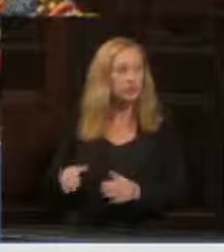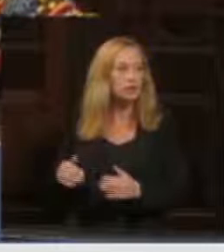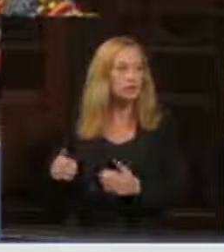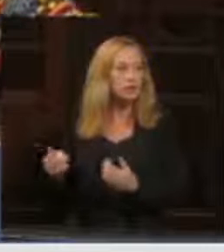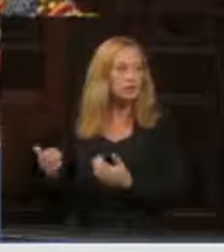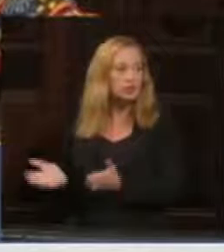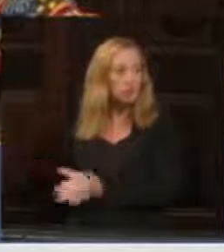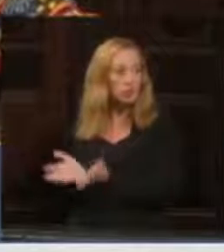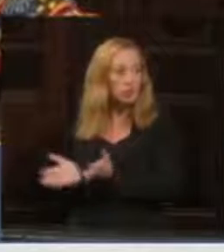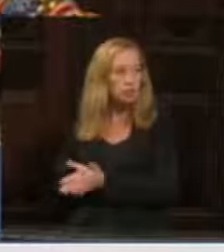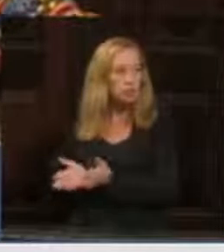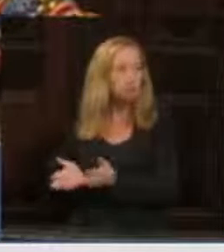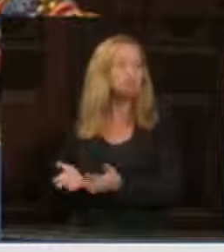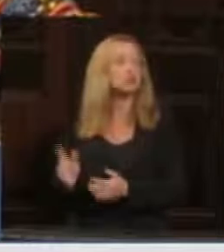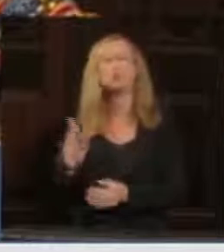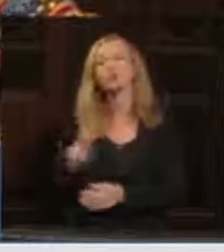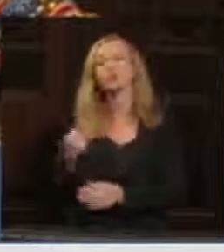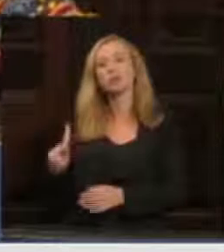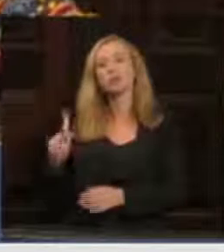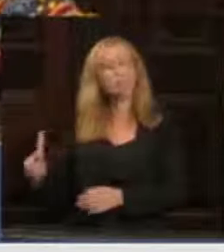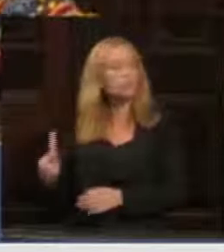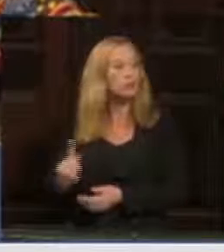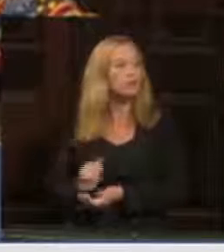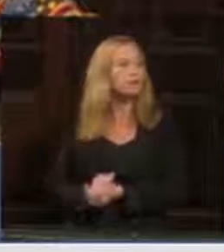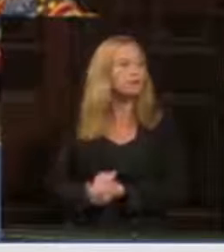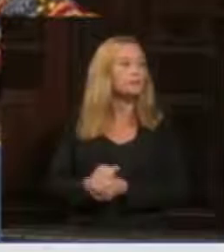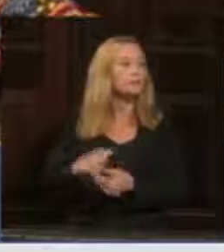da Polícia Pacificadora, contendo